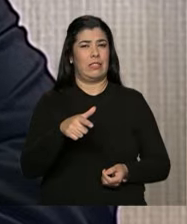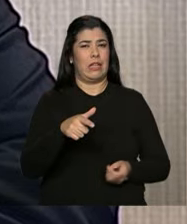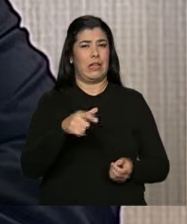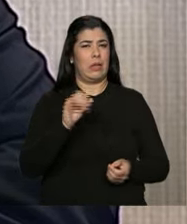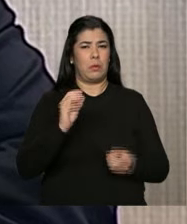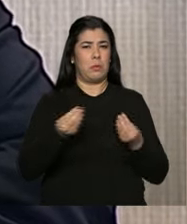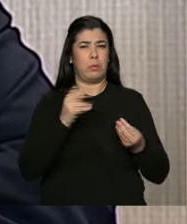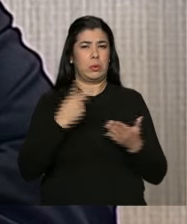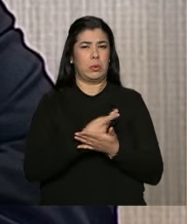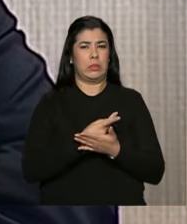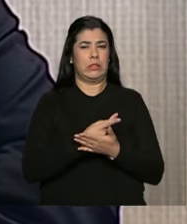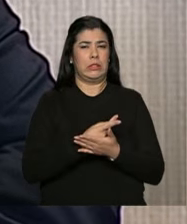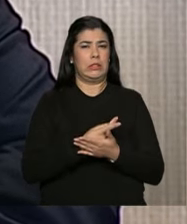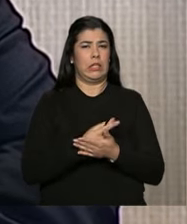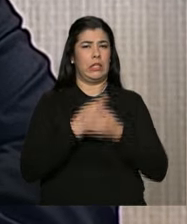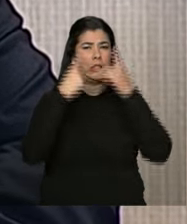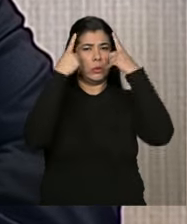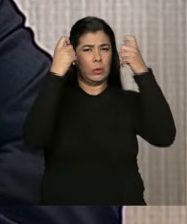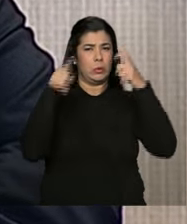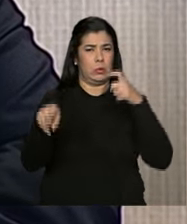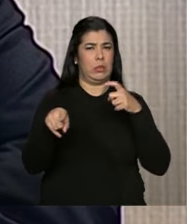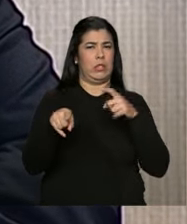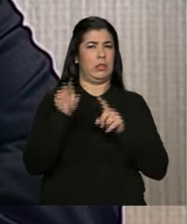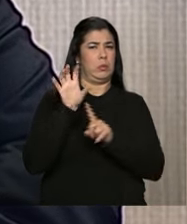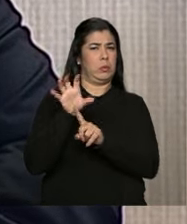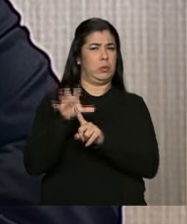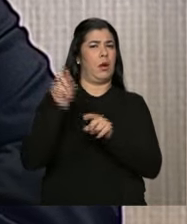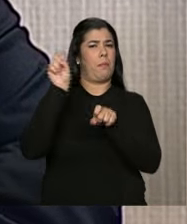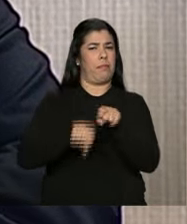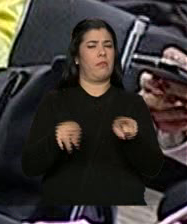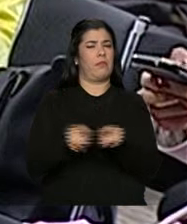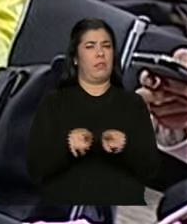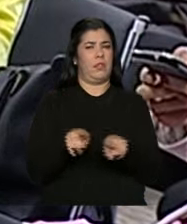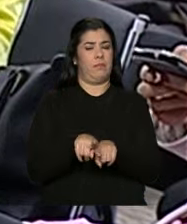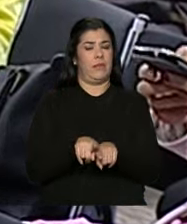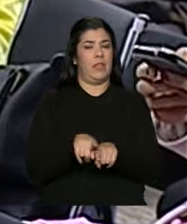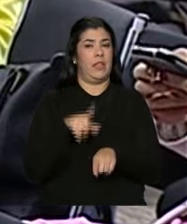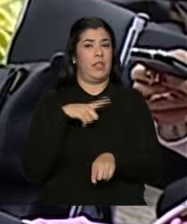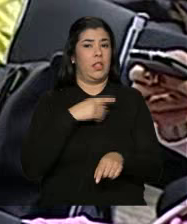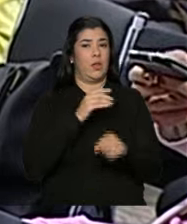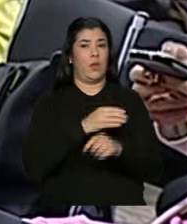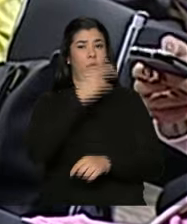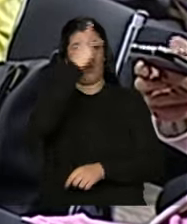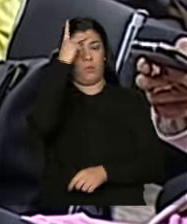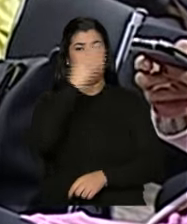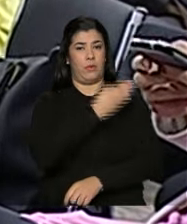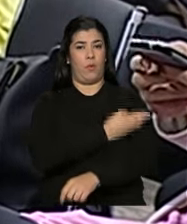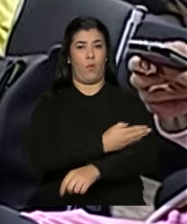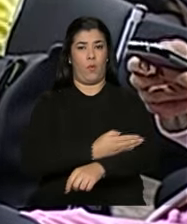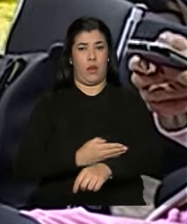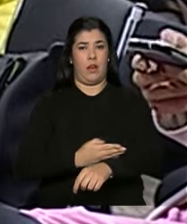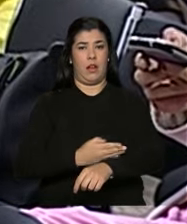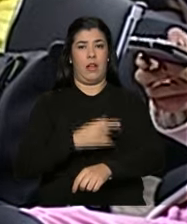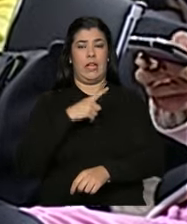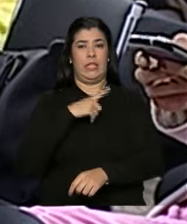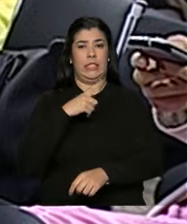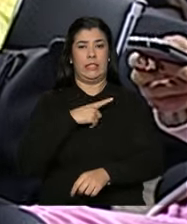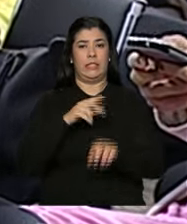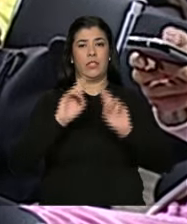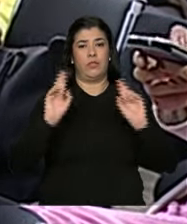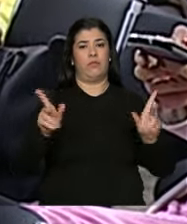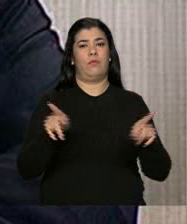pesquisa do professor mostra também que essa incidência há uma queda na juventude branca e uma grande um grande